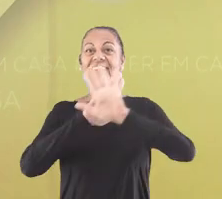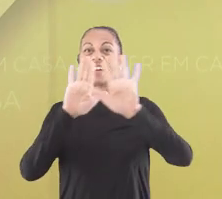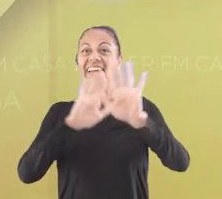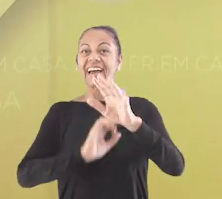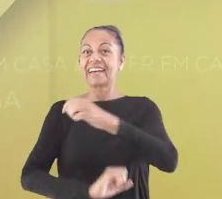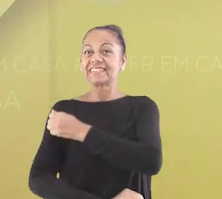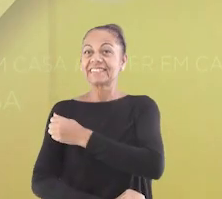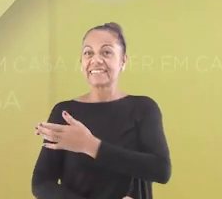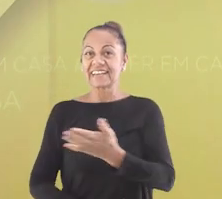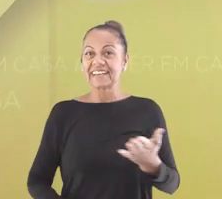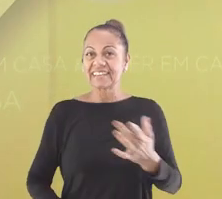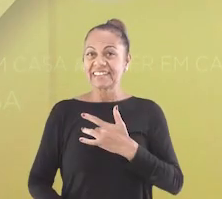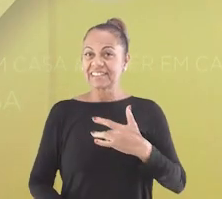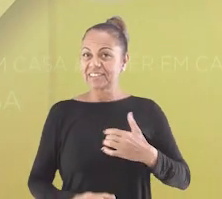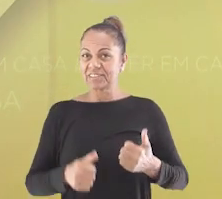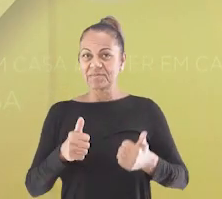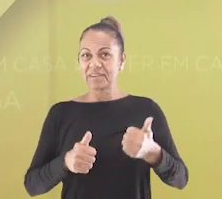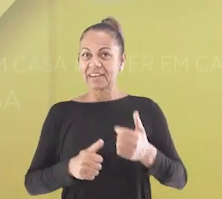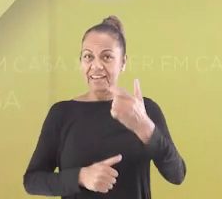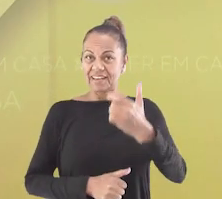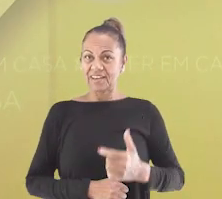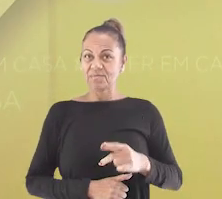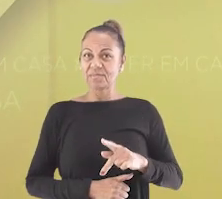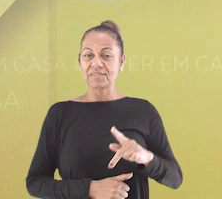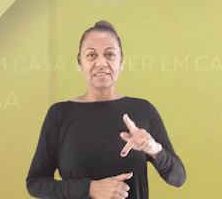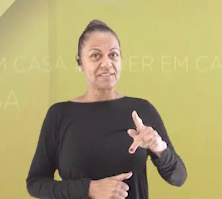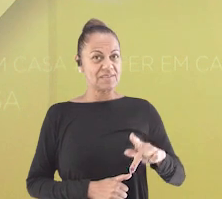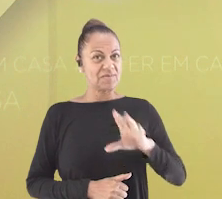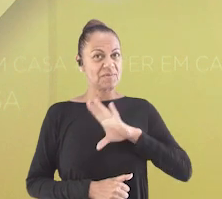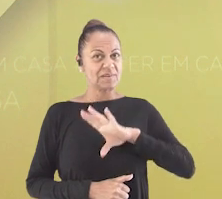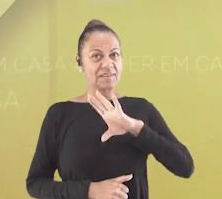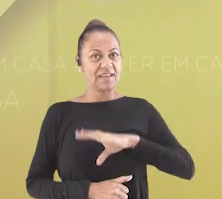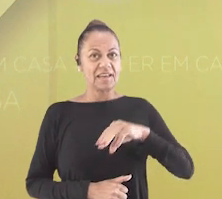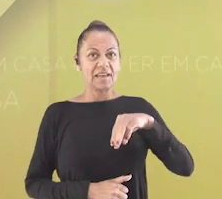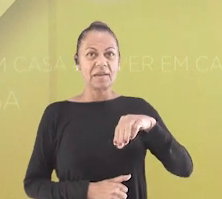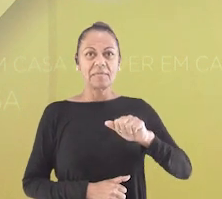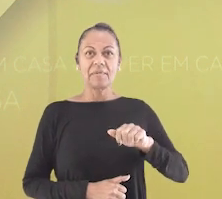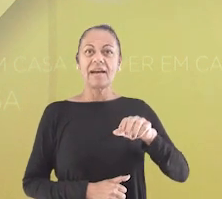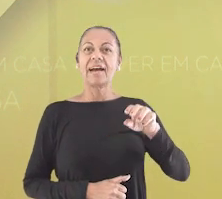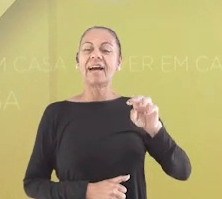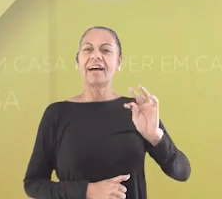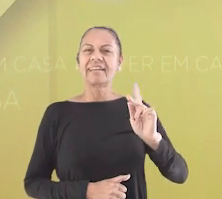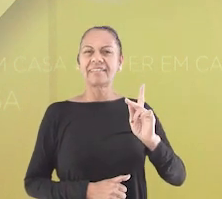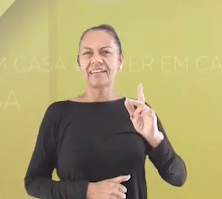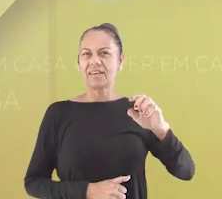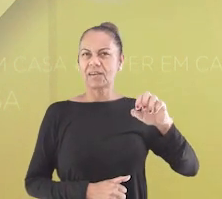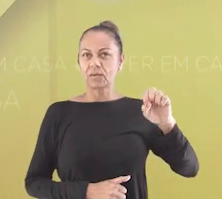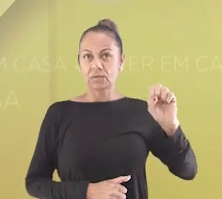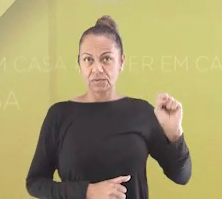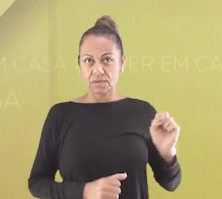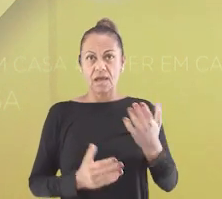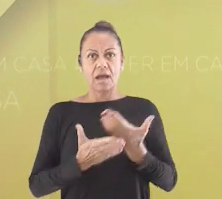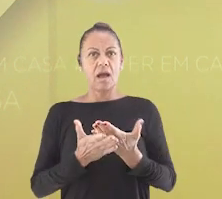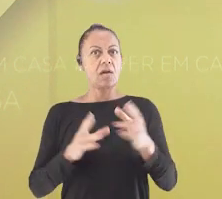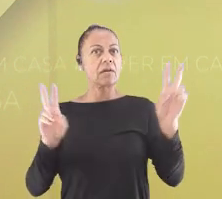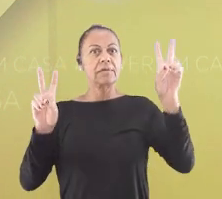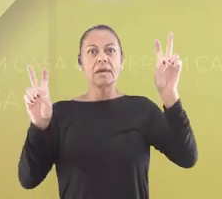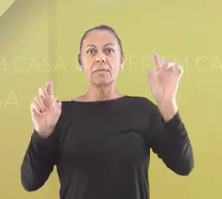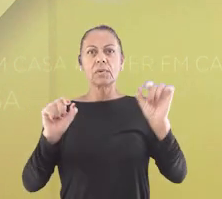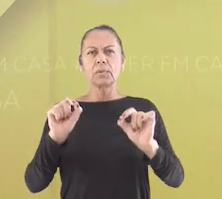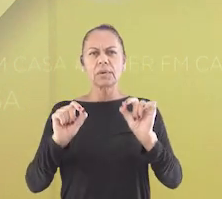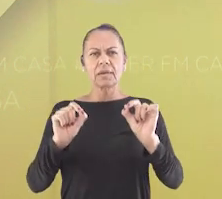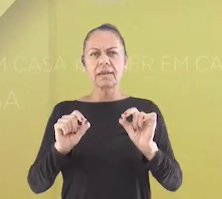Olá, estudantes! Tudo bem com vocês? Eu sou o professor de Língua Portuguesa, Matheus Lima. O tema da aula de hoje é